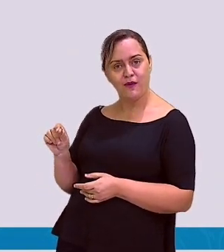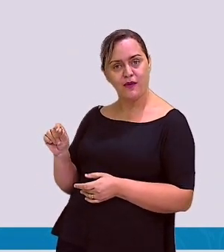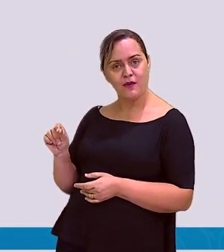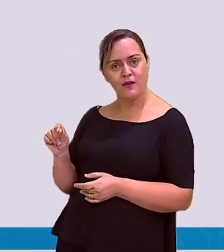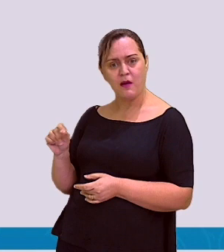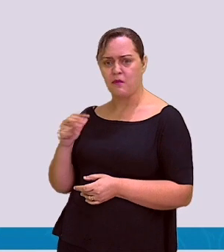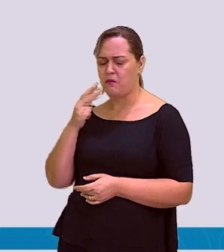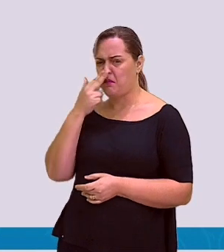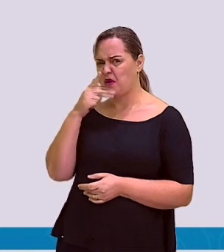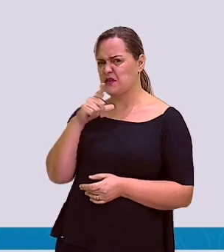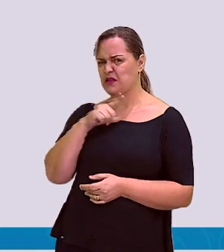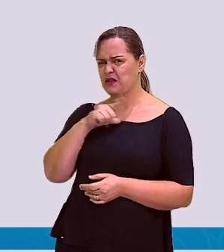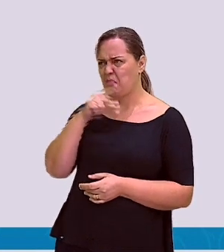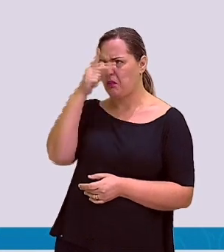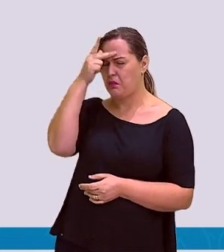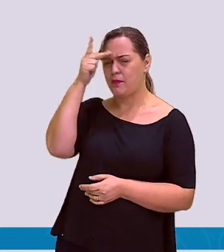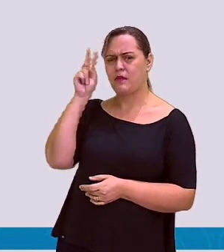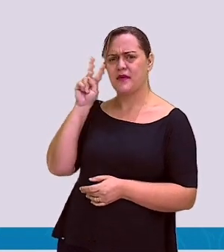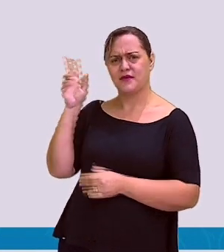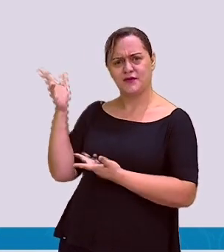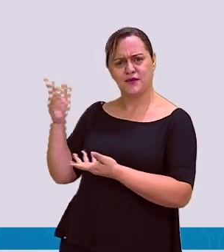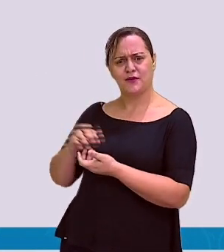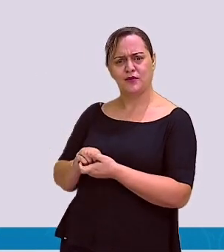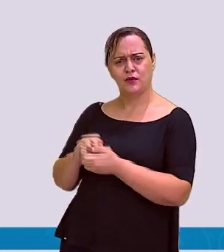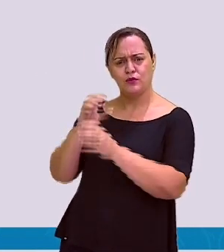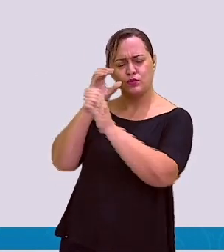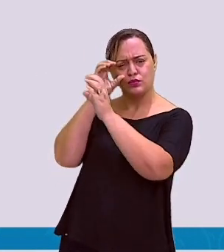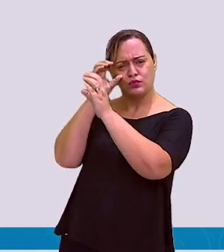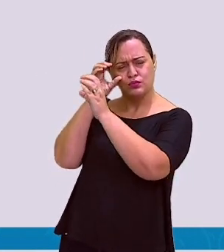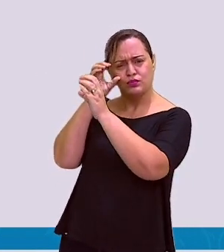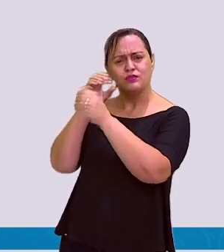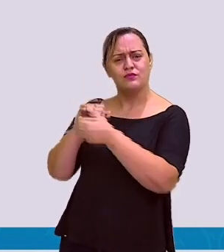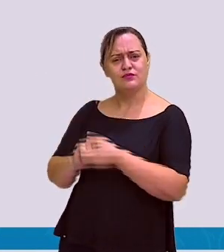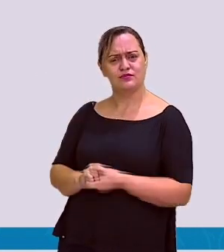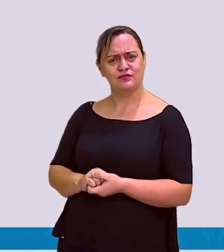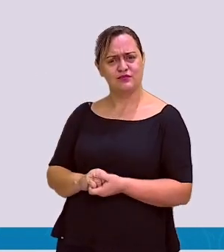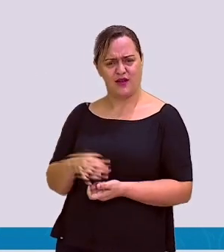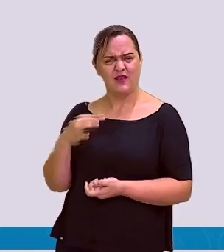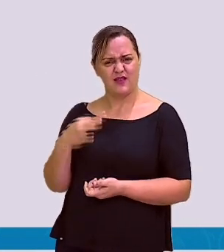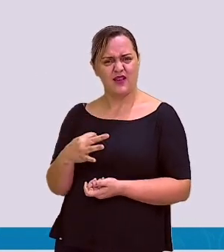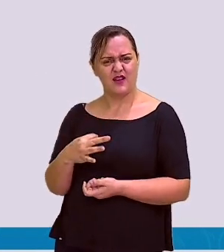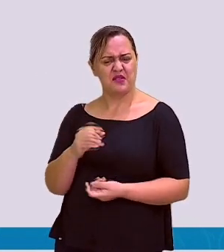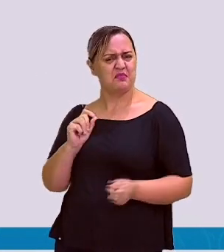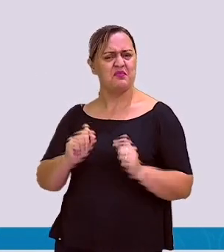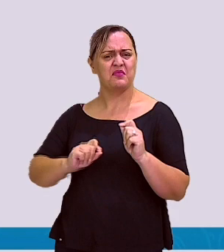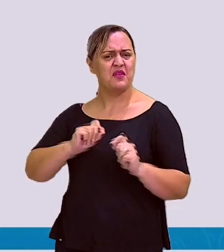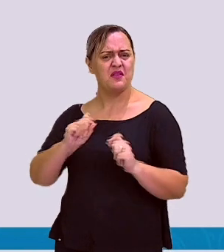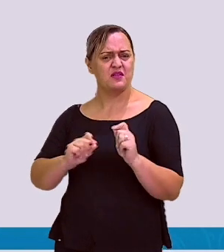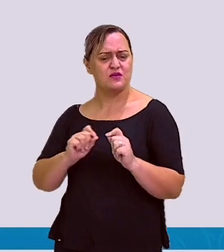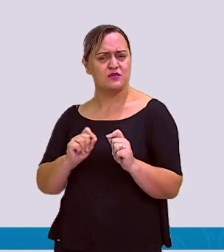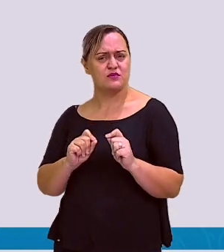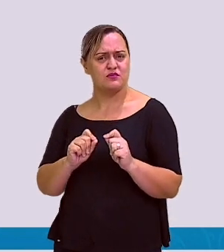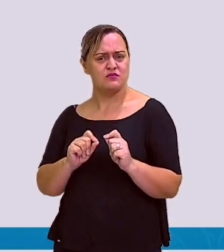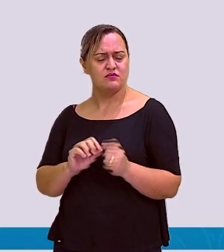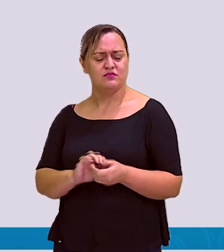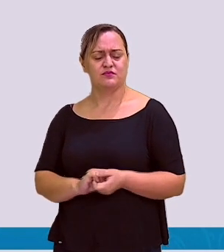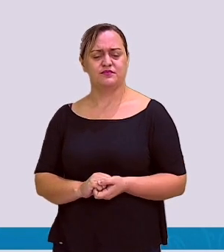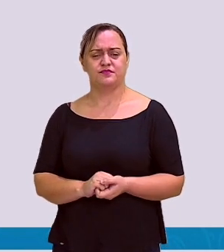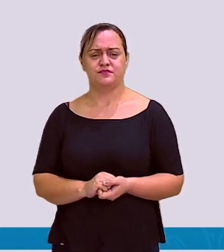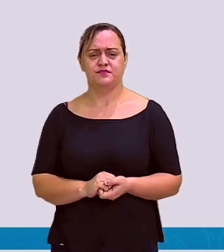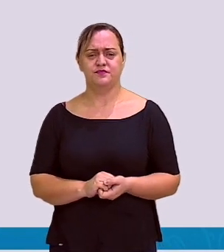um olhar. Tem também um telescópio. O que é isso? Vamos descobrir juntos?